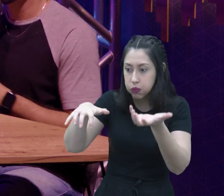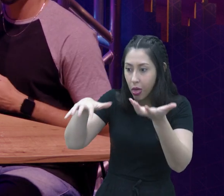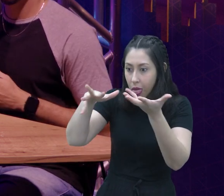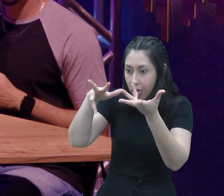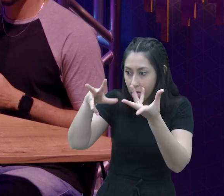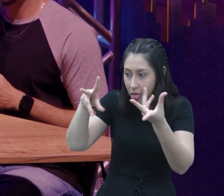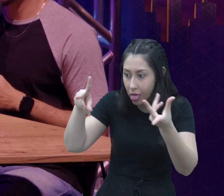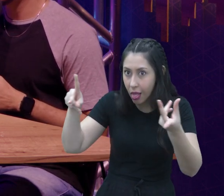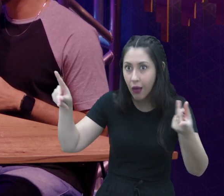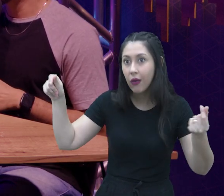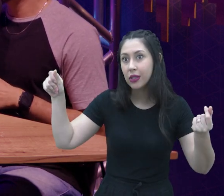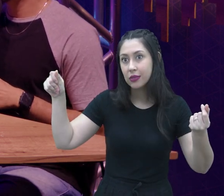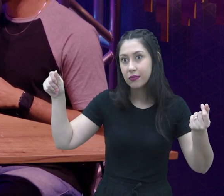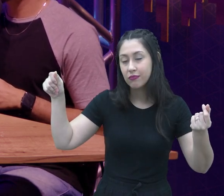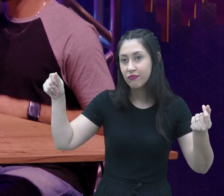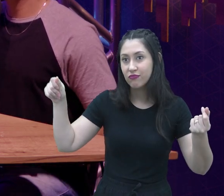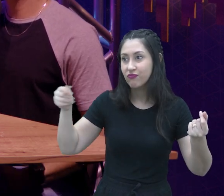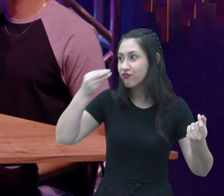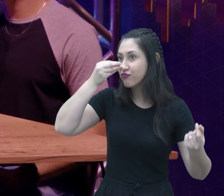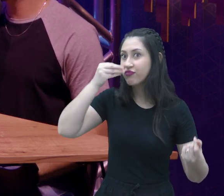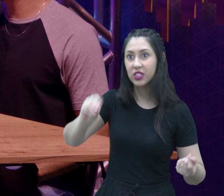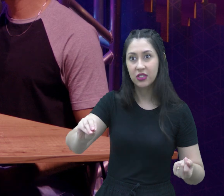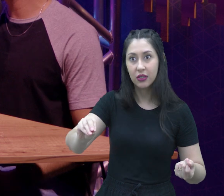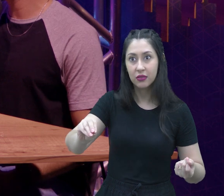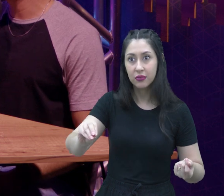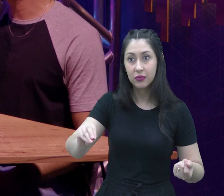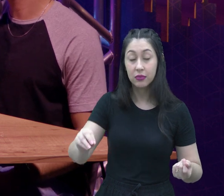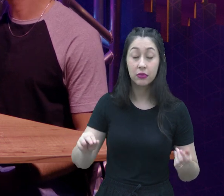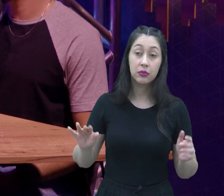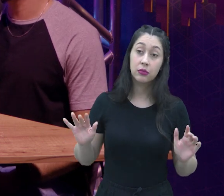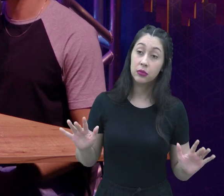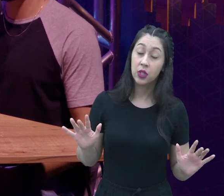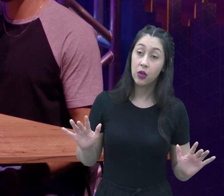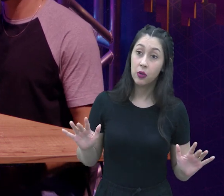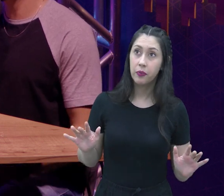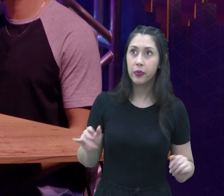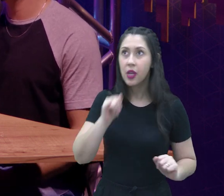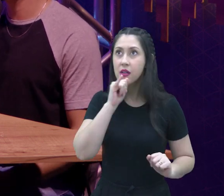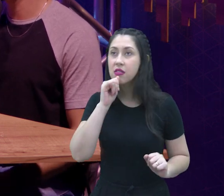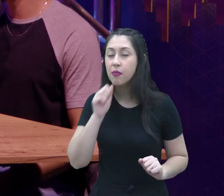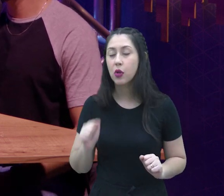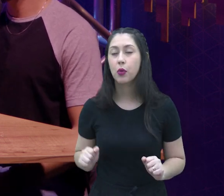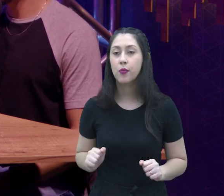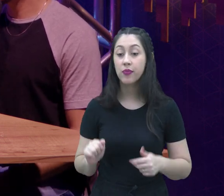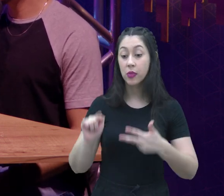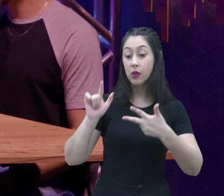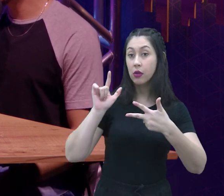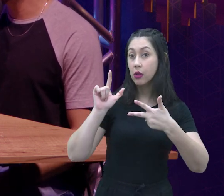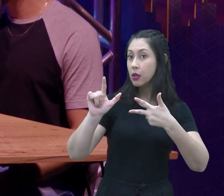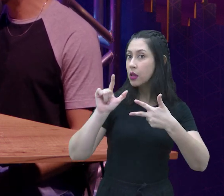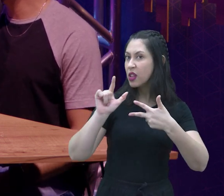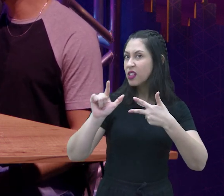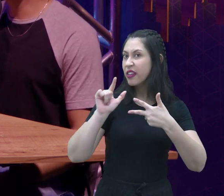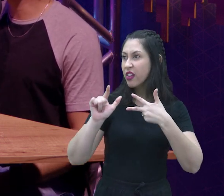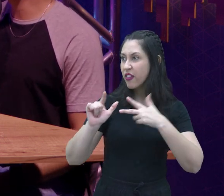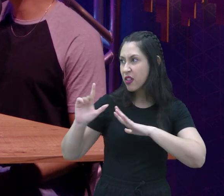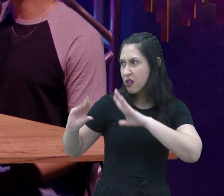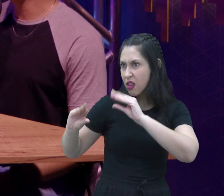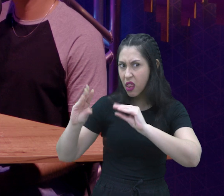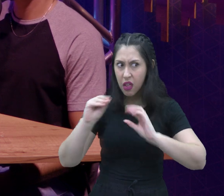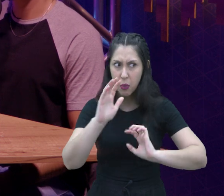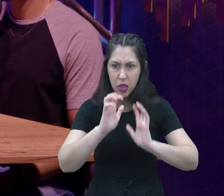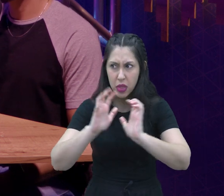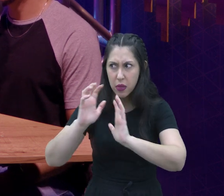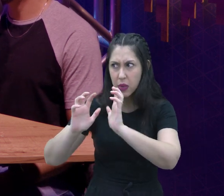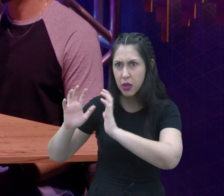né? Então, assim, se tinha uma galera lá, que o Poder Legislativo, né, tava fazendo muito